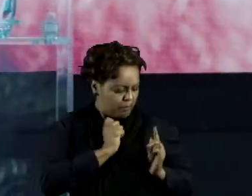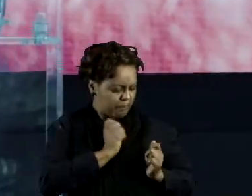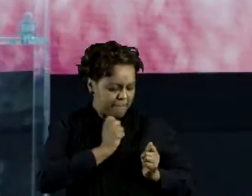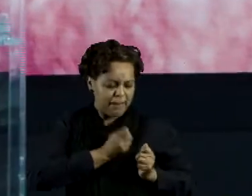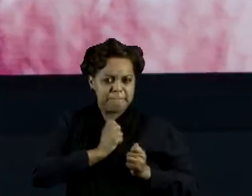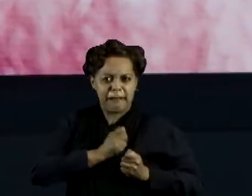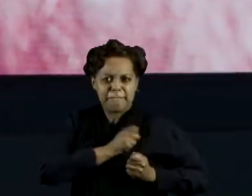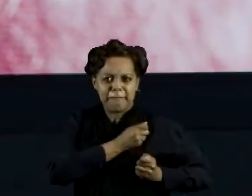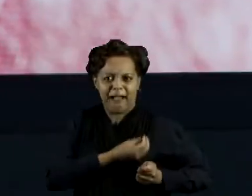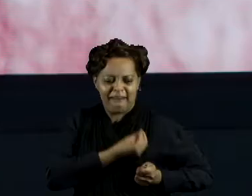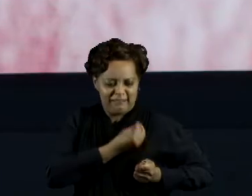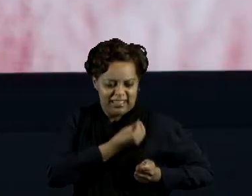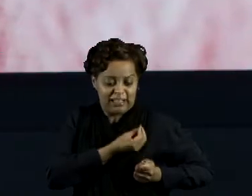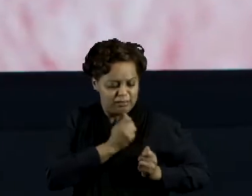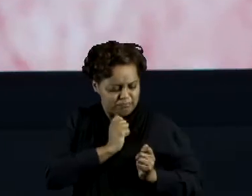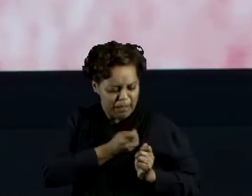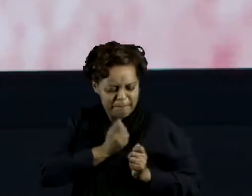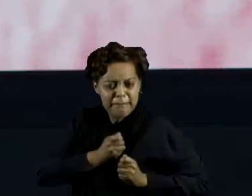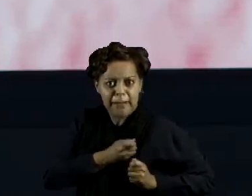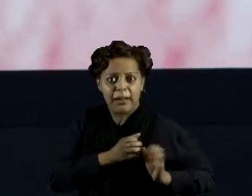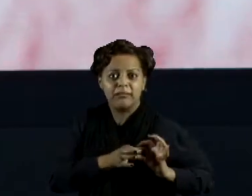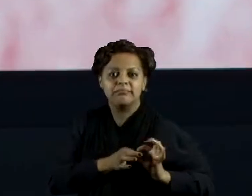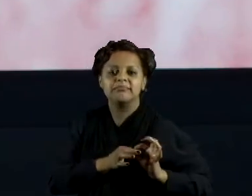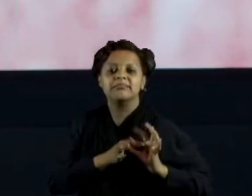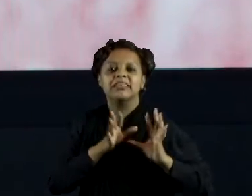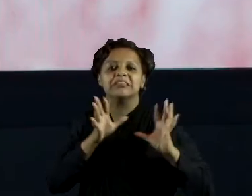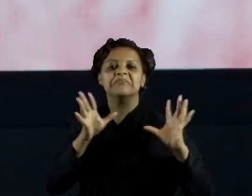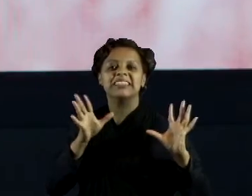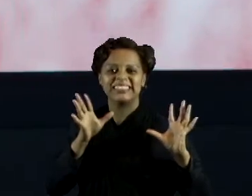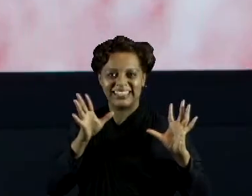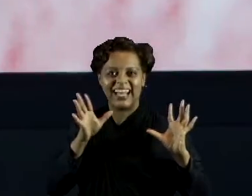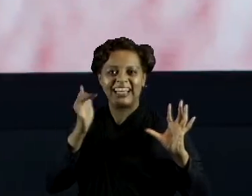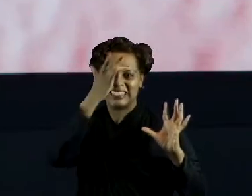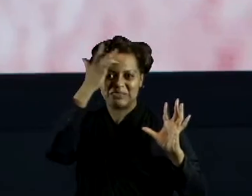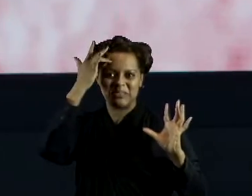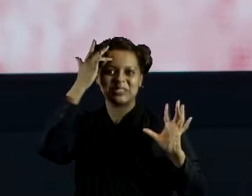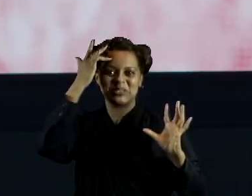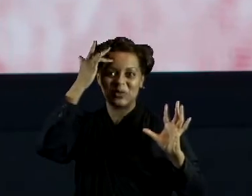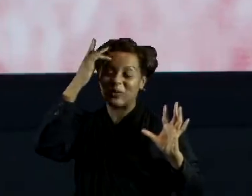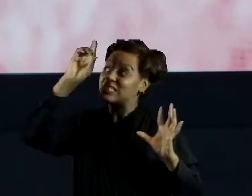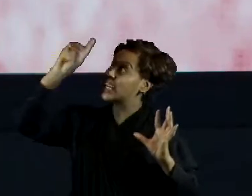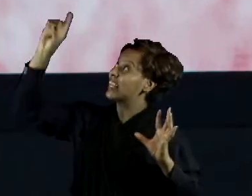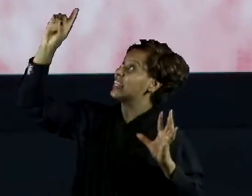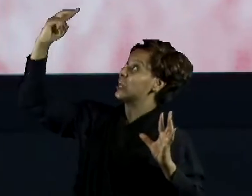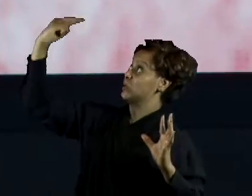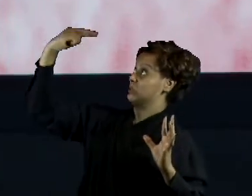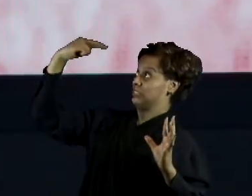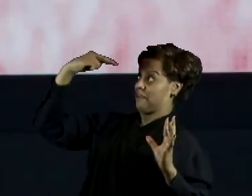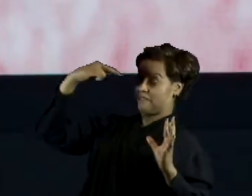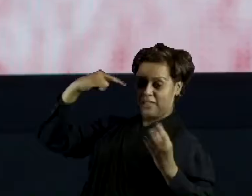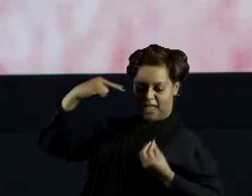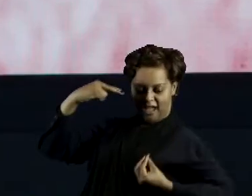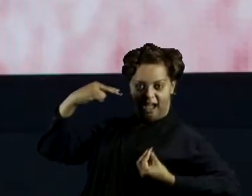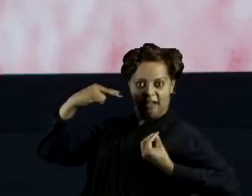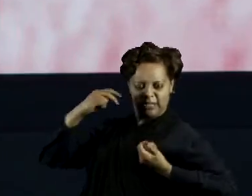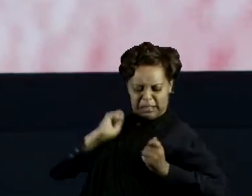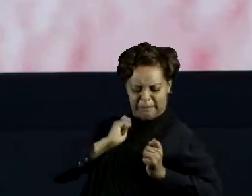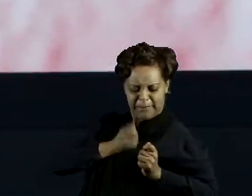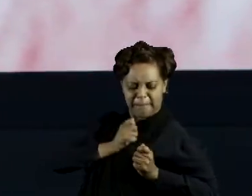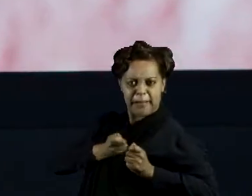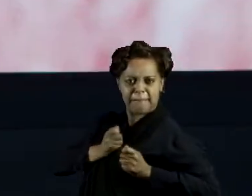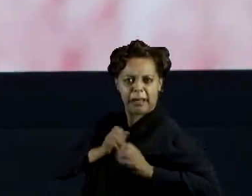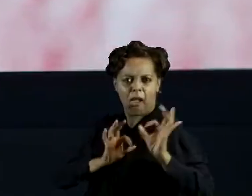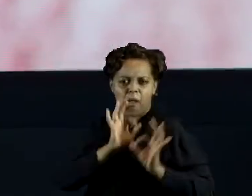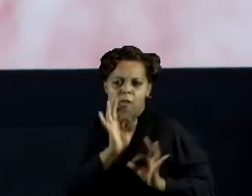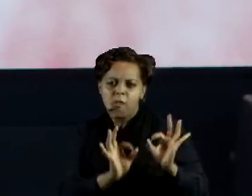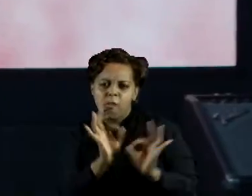libertar aquela pessoa que ele concebeu, que ele enxergou. E na verdade,